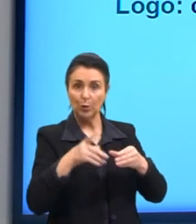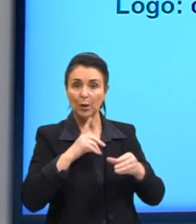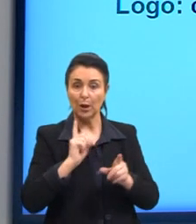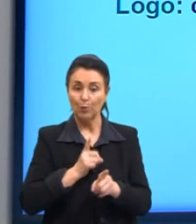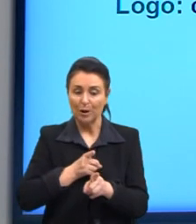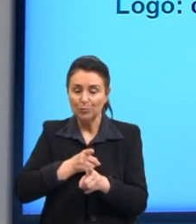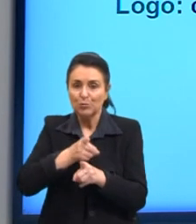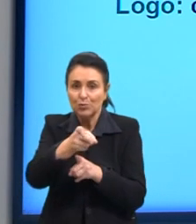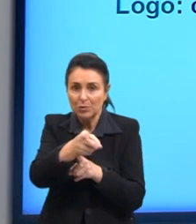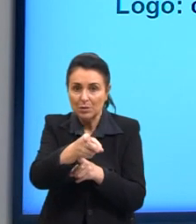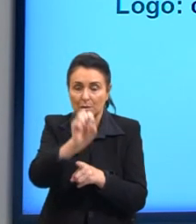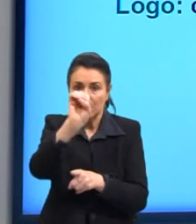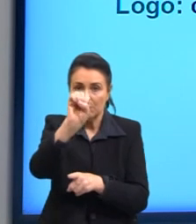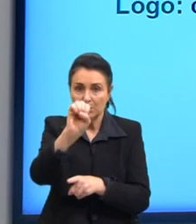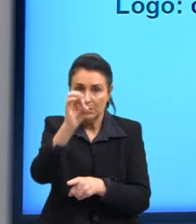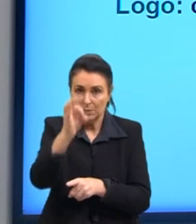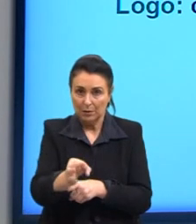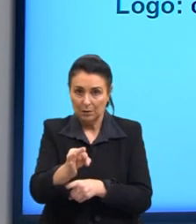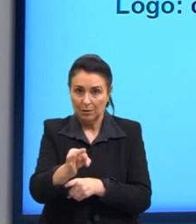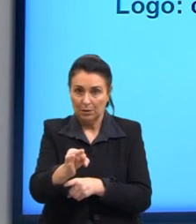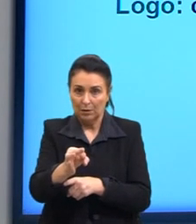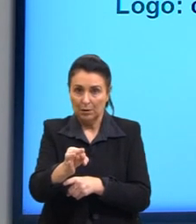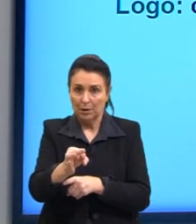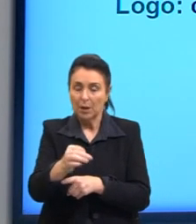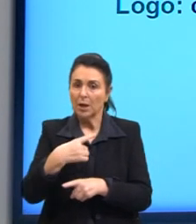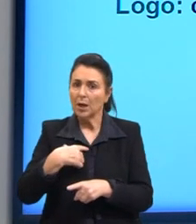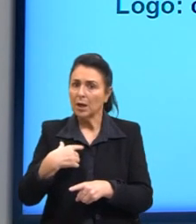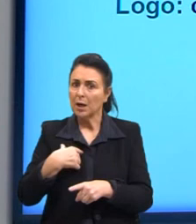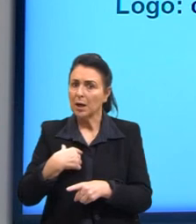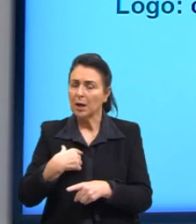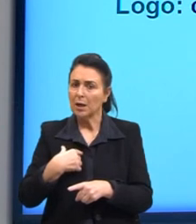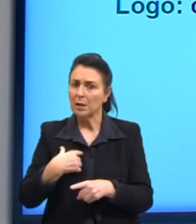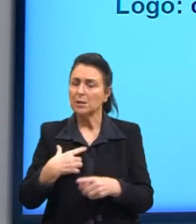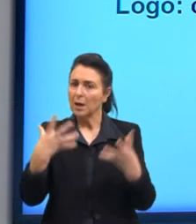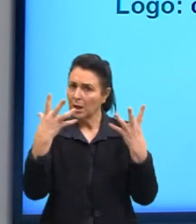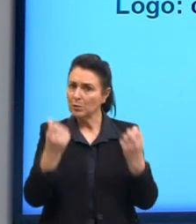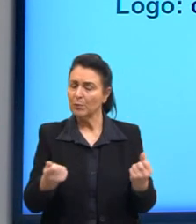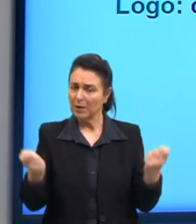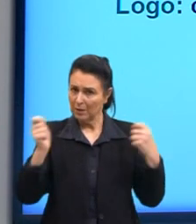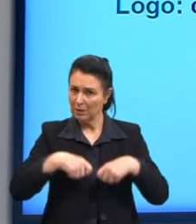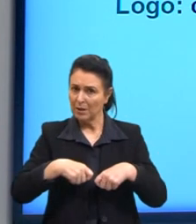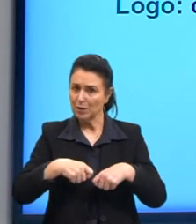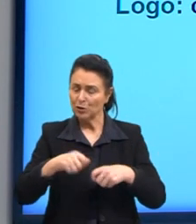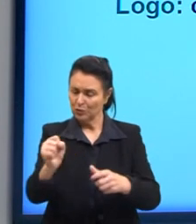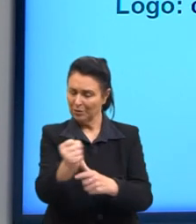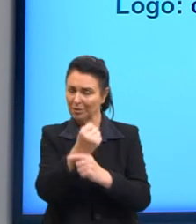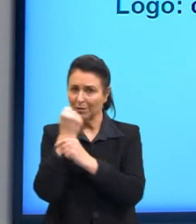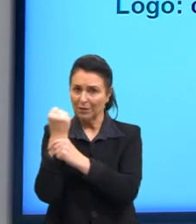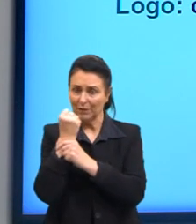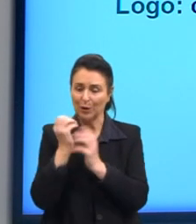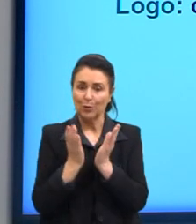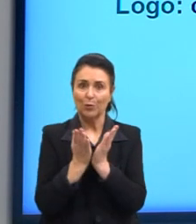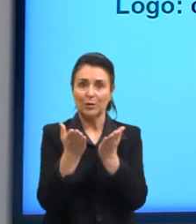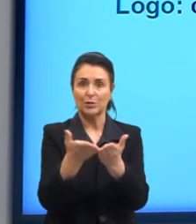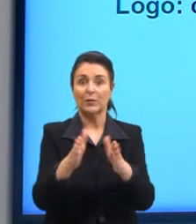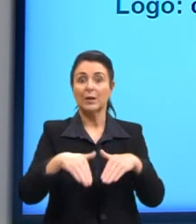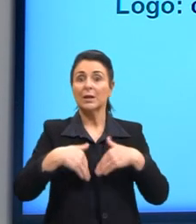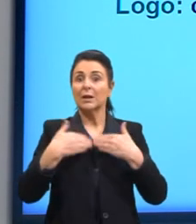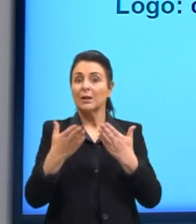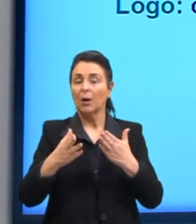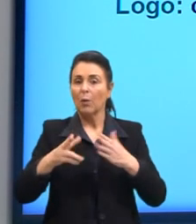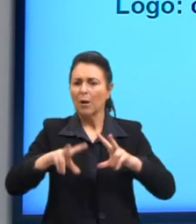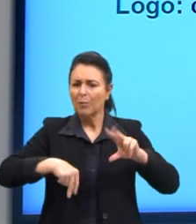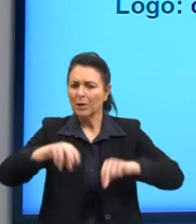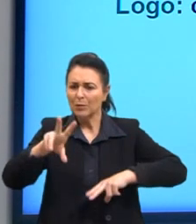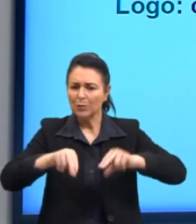eles serão incapazes de assumir plena defesa pelo coletivo logo a manipulação do comportamento